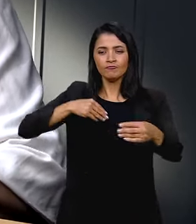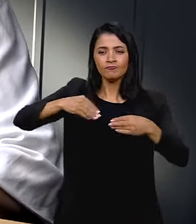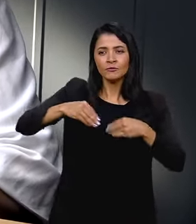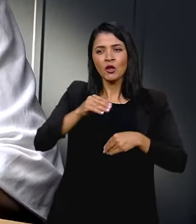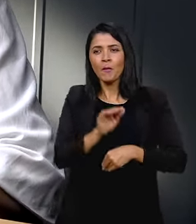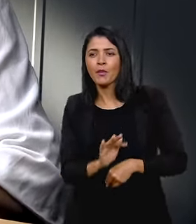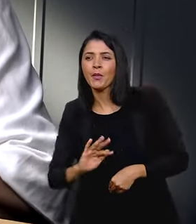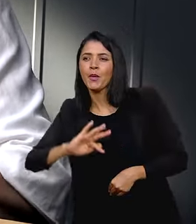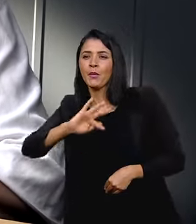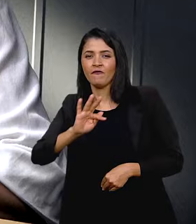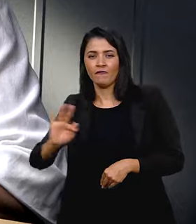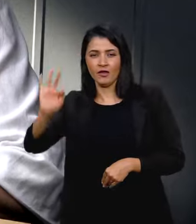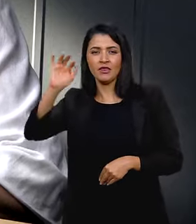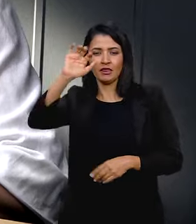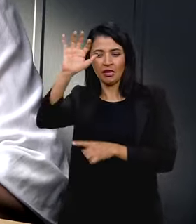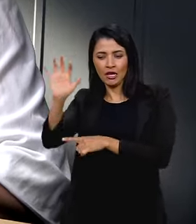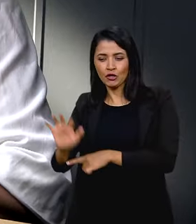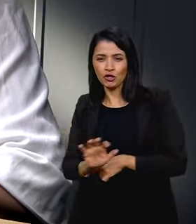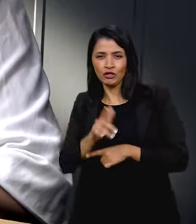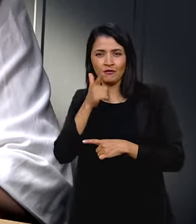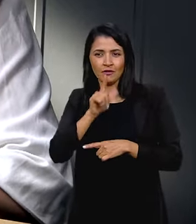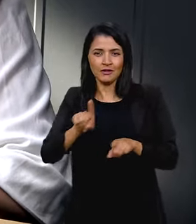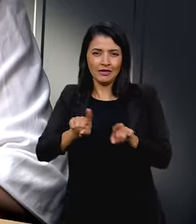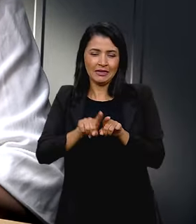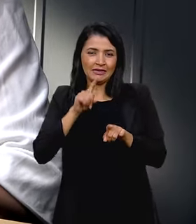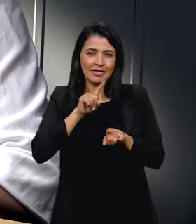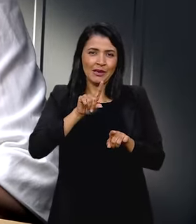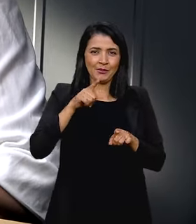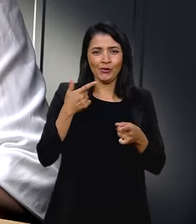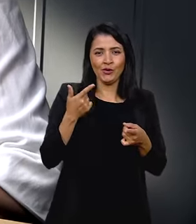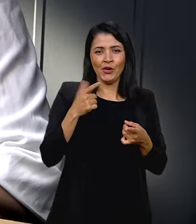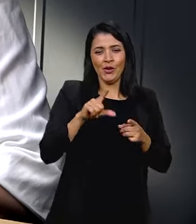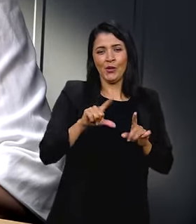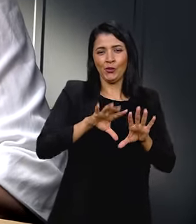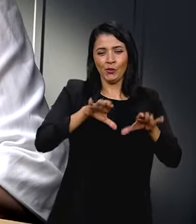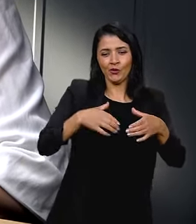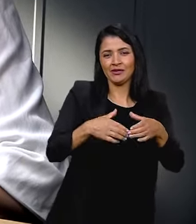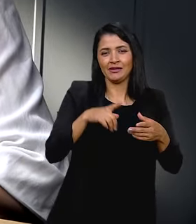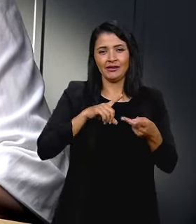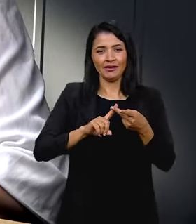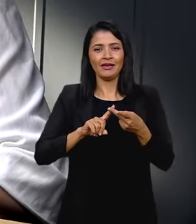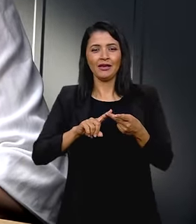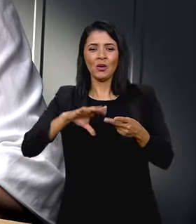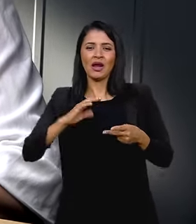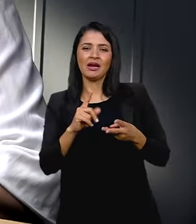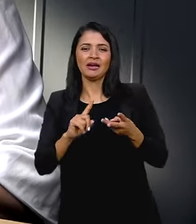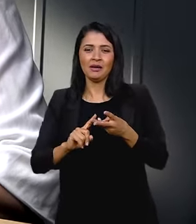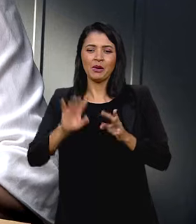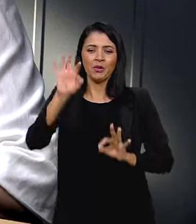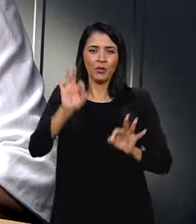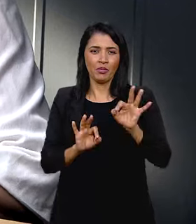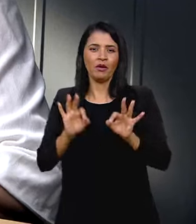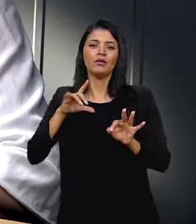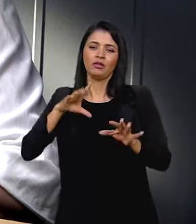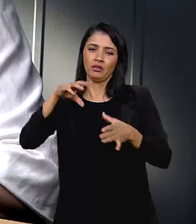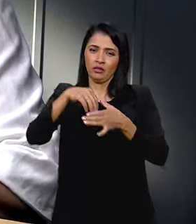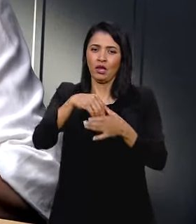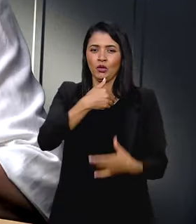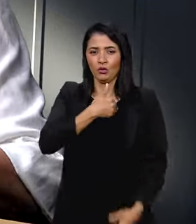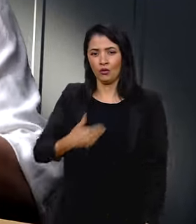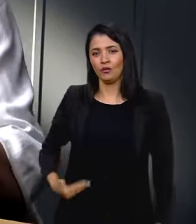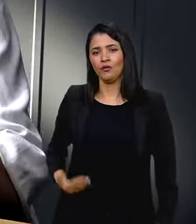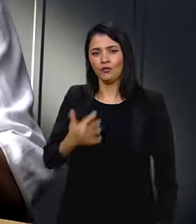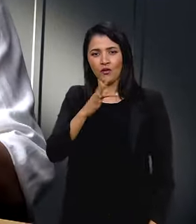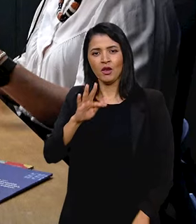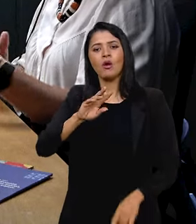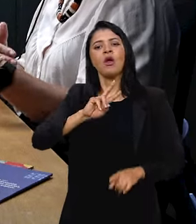articulação Federativa esse desenho do sistema de ter um conselho uma câmara e uma um plano de segurança alimentar ele existe no governo